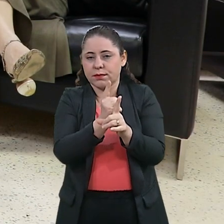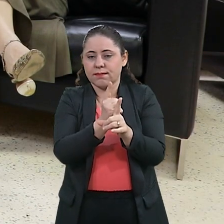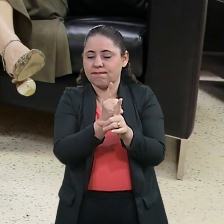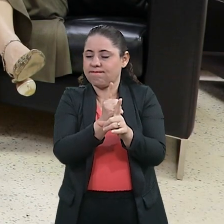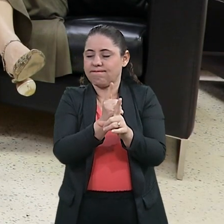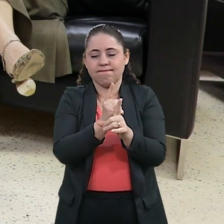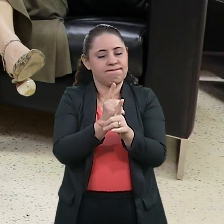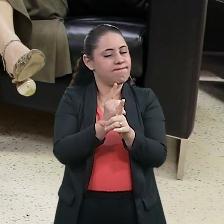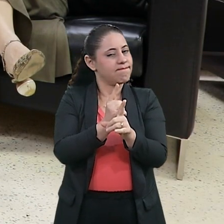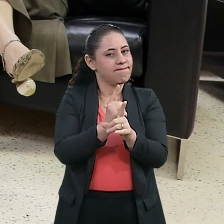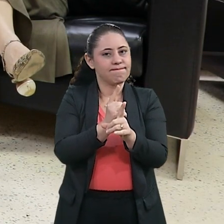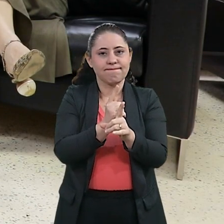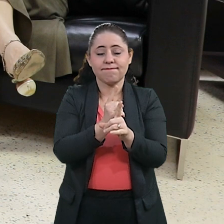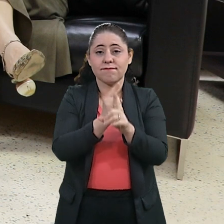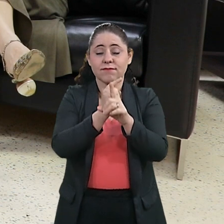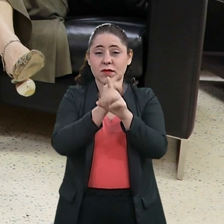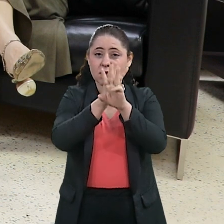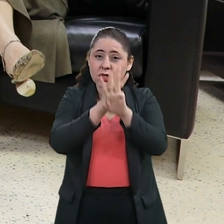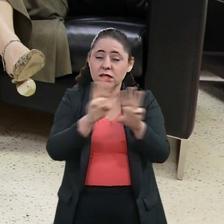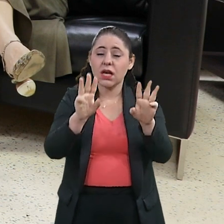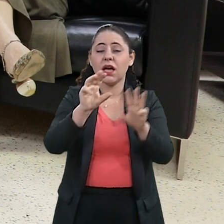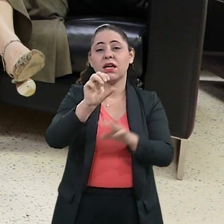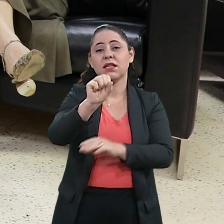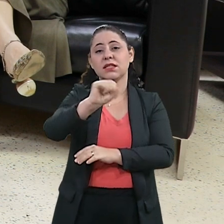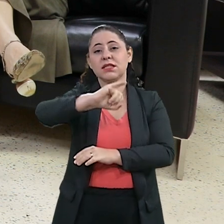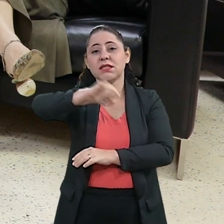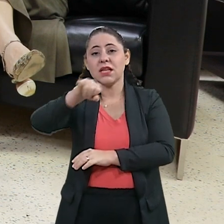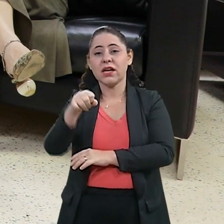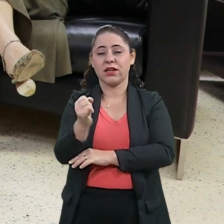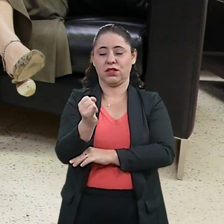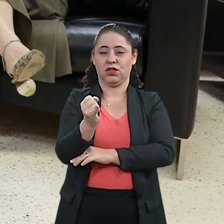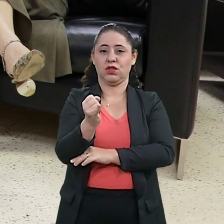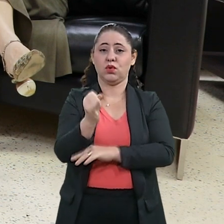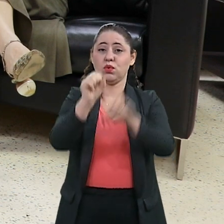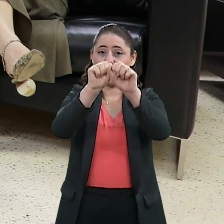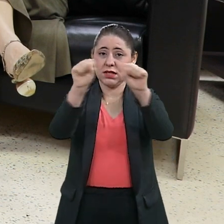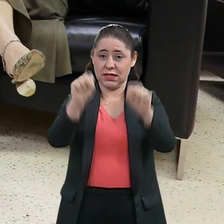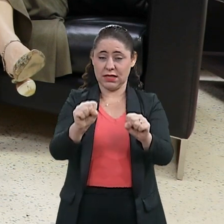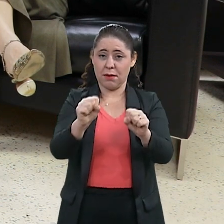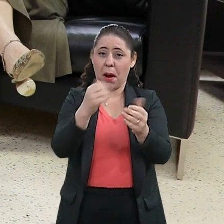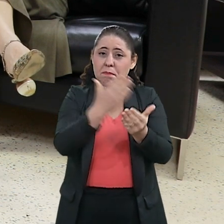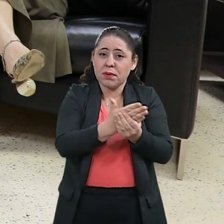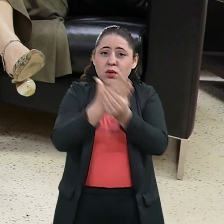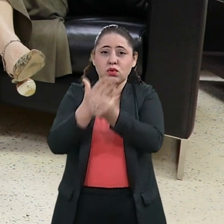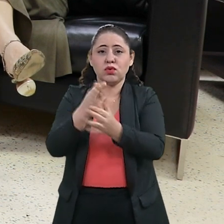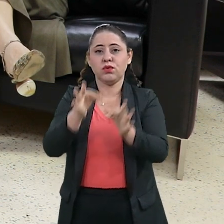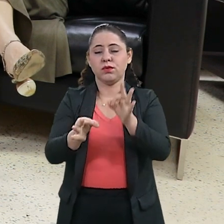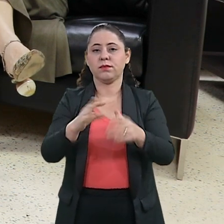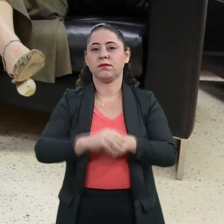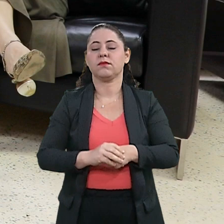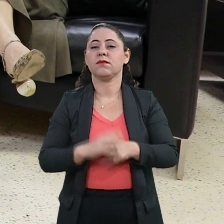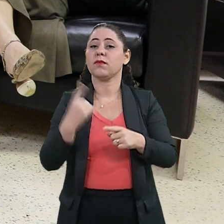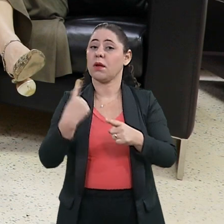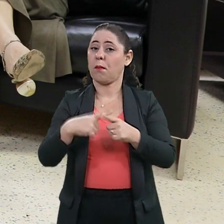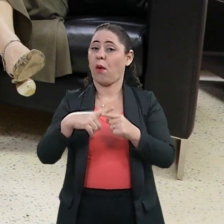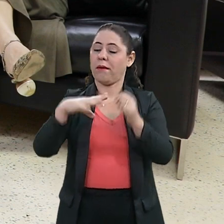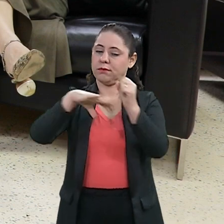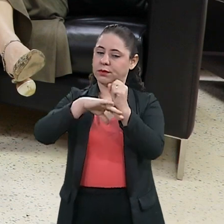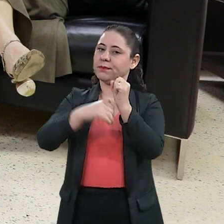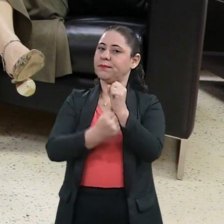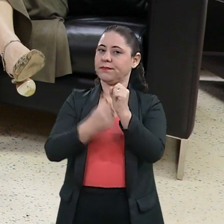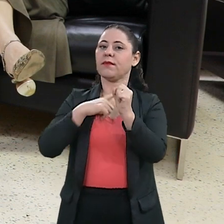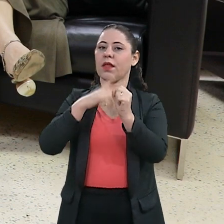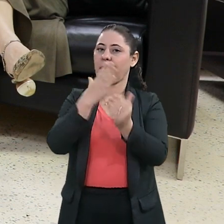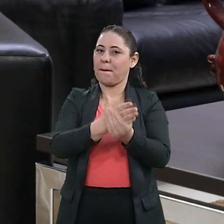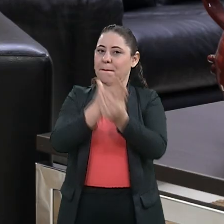facilmente encontradas no SAGE, no nosso sistema de automação judicial. Esses processos, eles são cobertos pelo